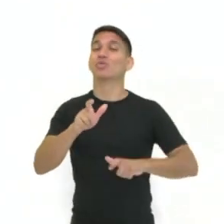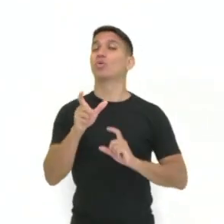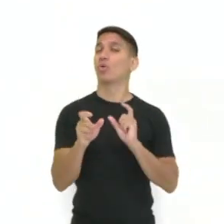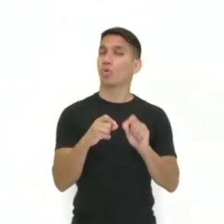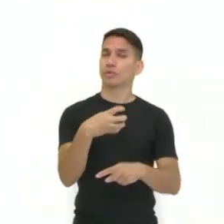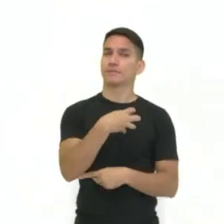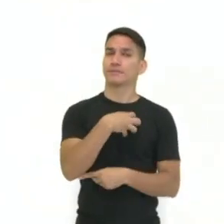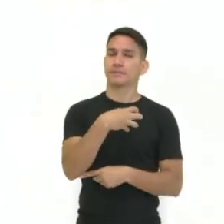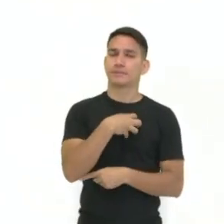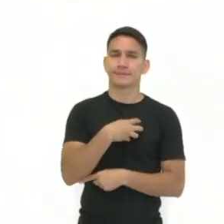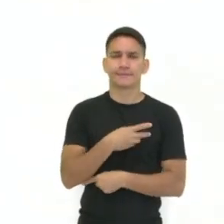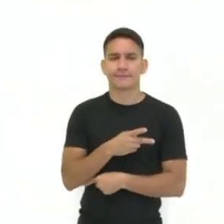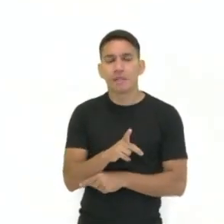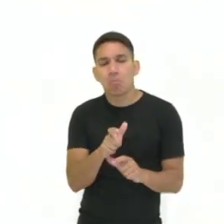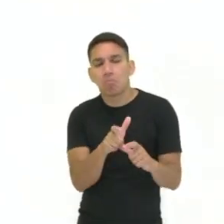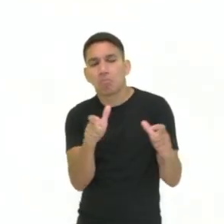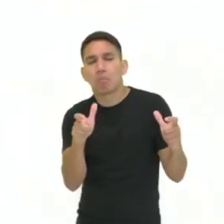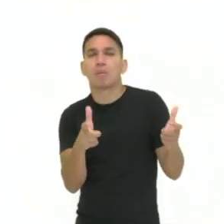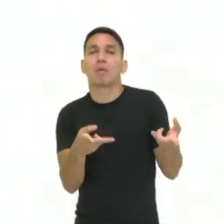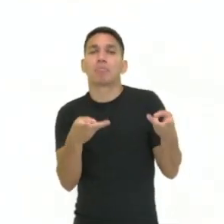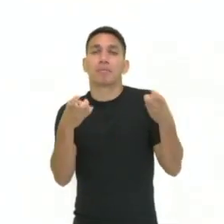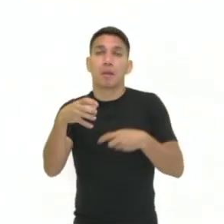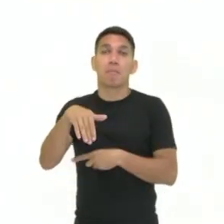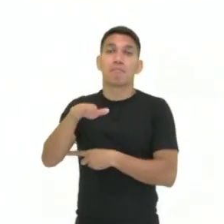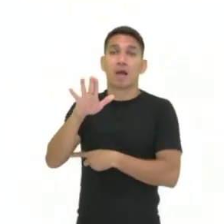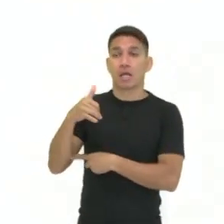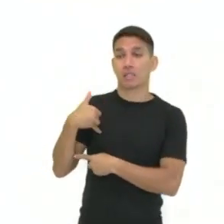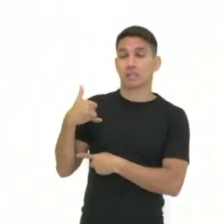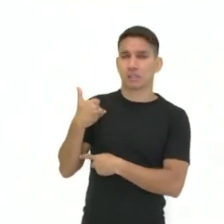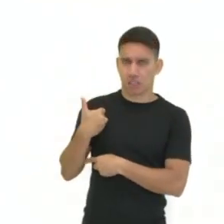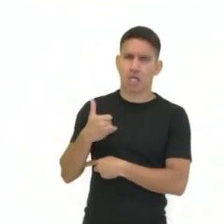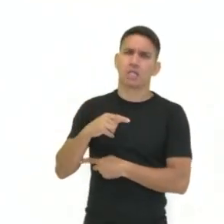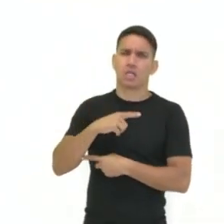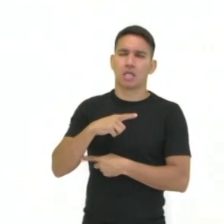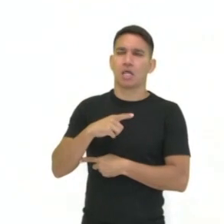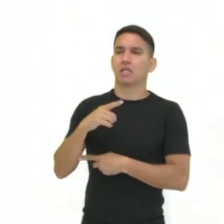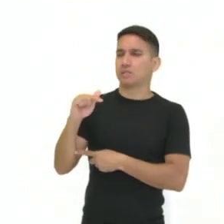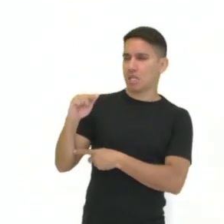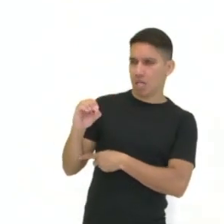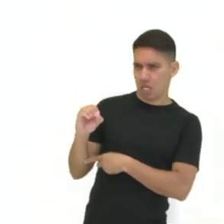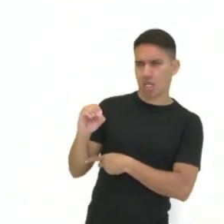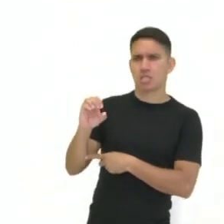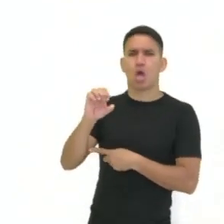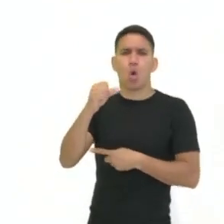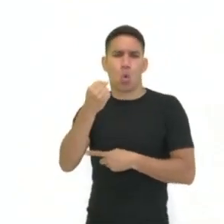estão tendo um aumento na sua idade média, 70, 80,